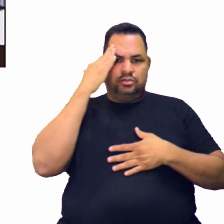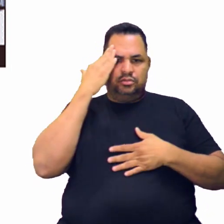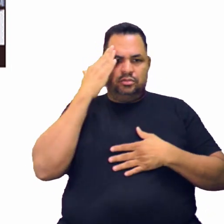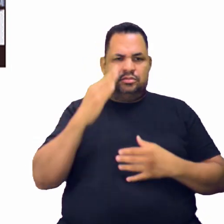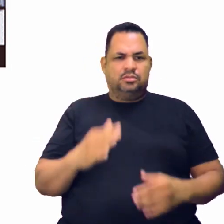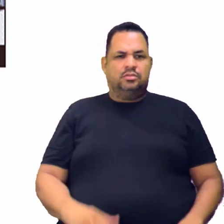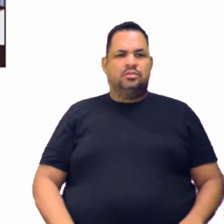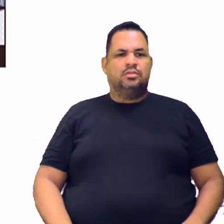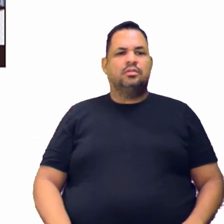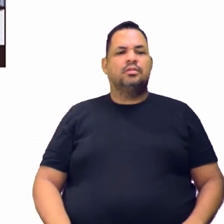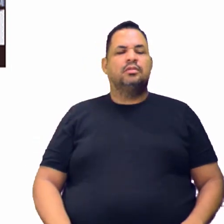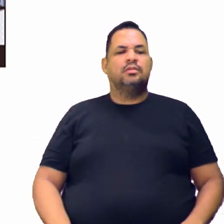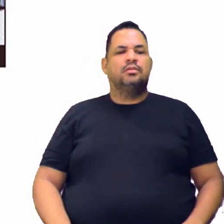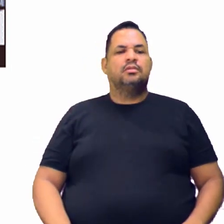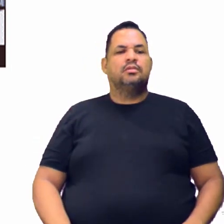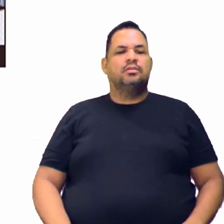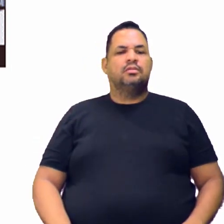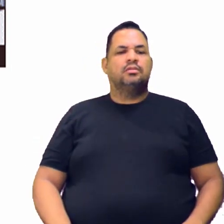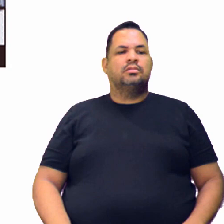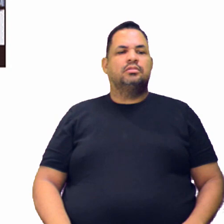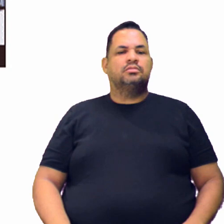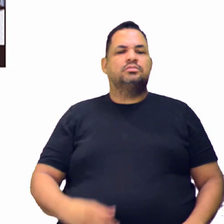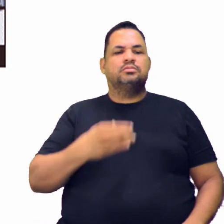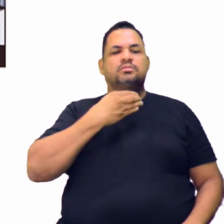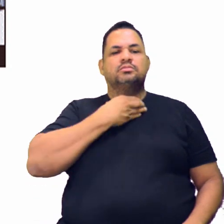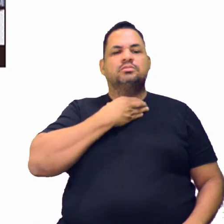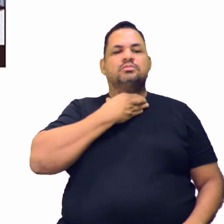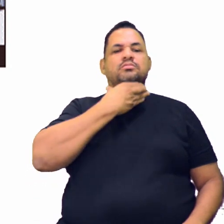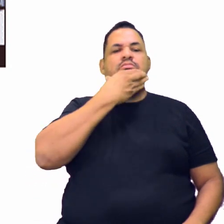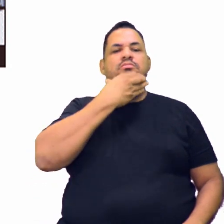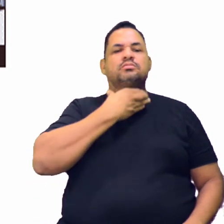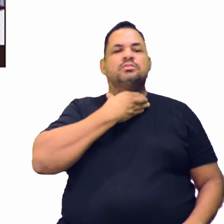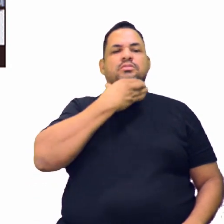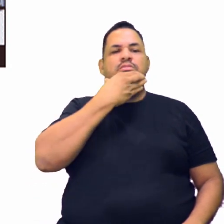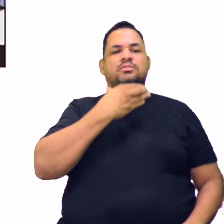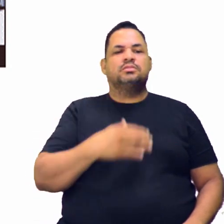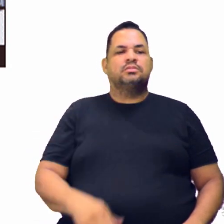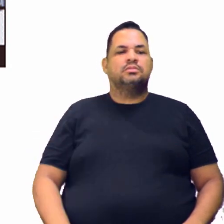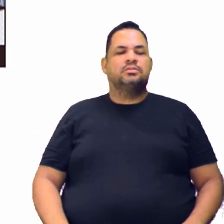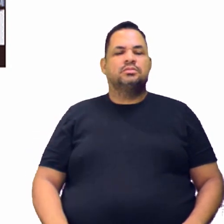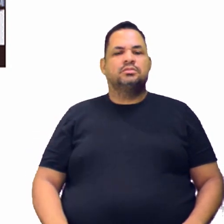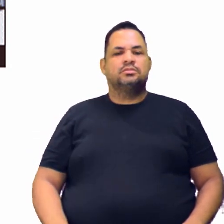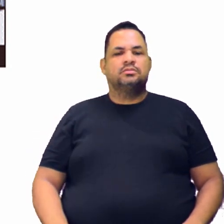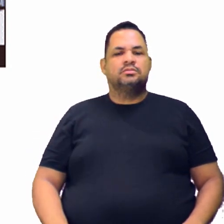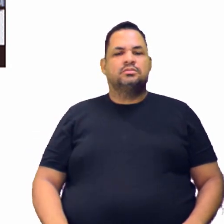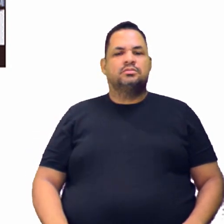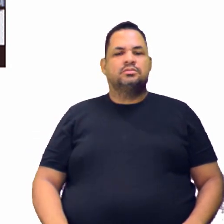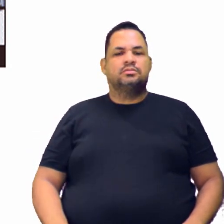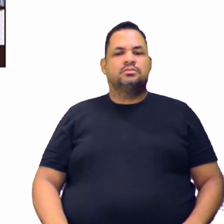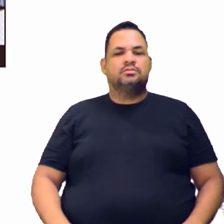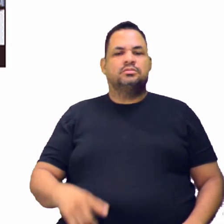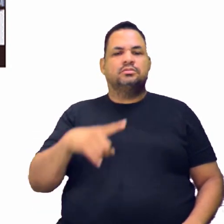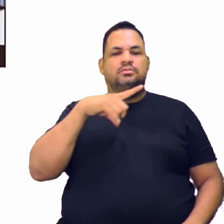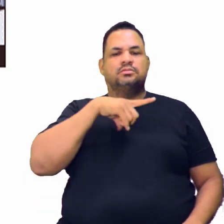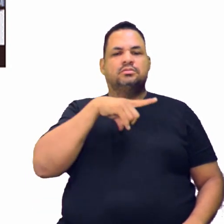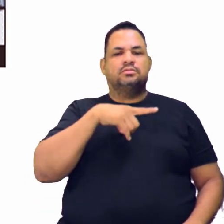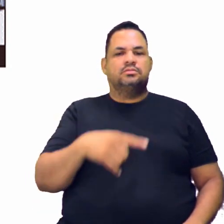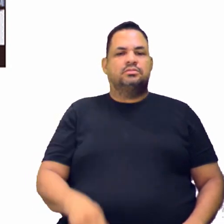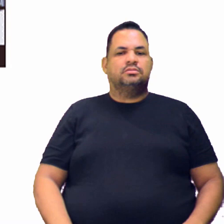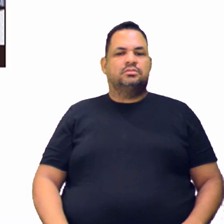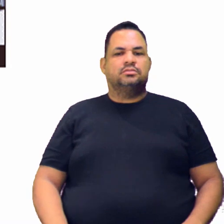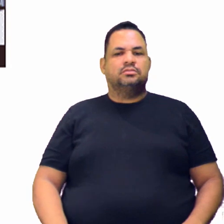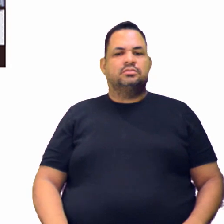acepções. Olha só, os pescoçudos de Caco Galhardo. Aí tem o seguinte.